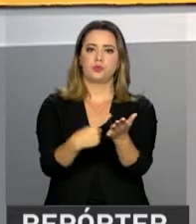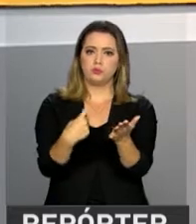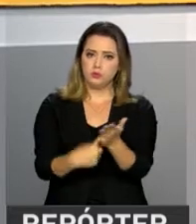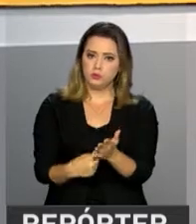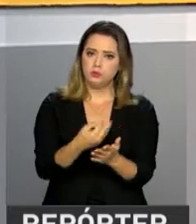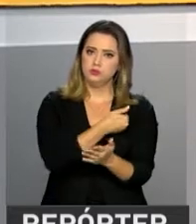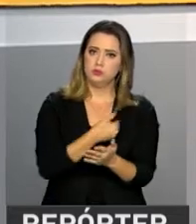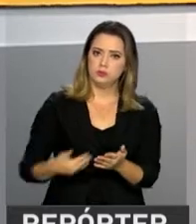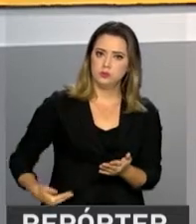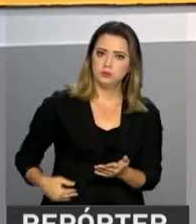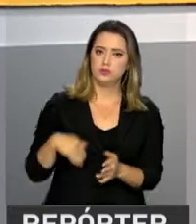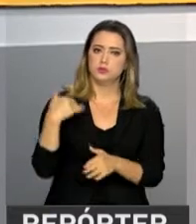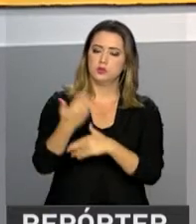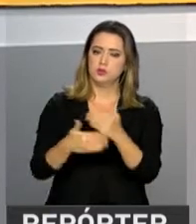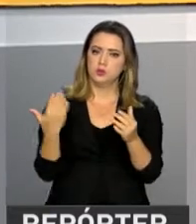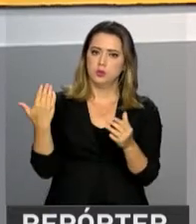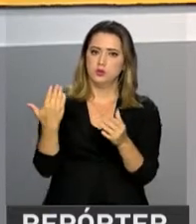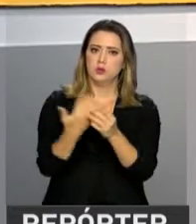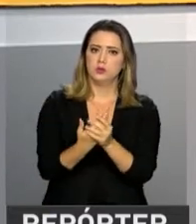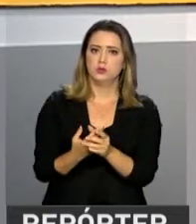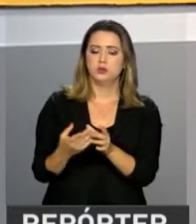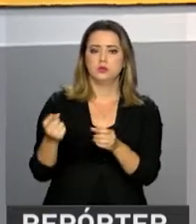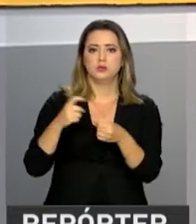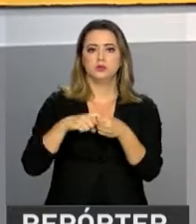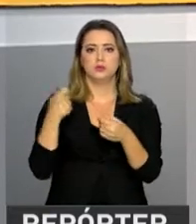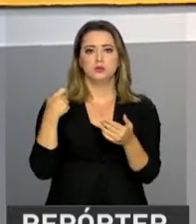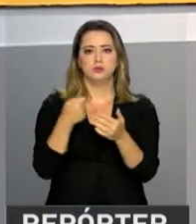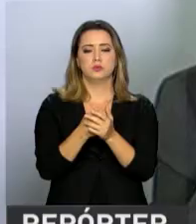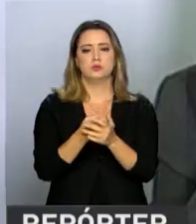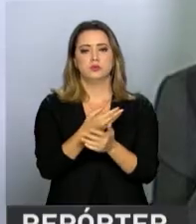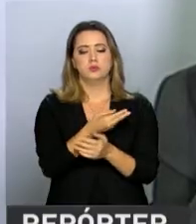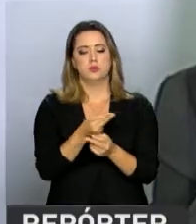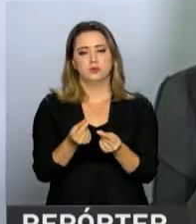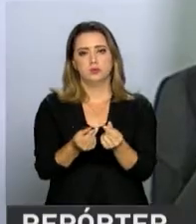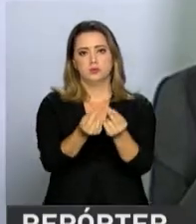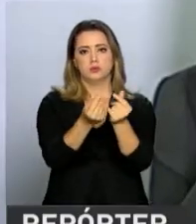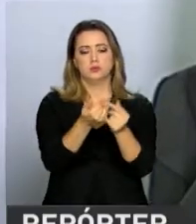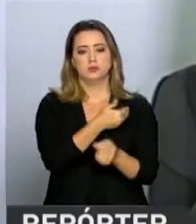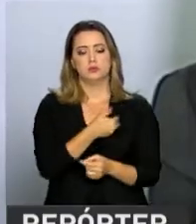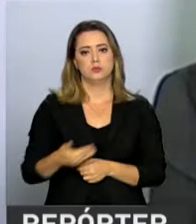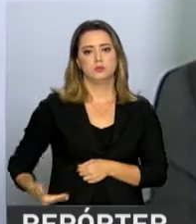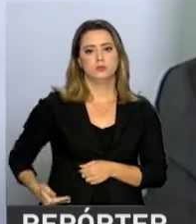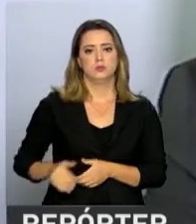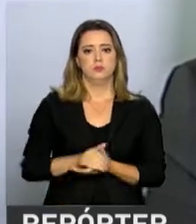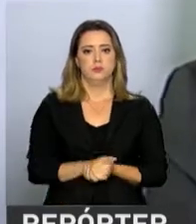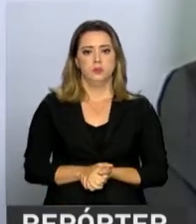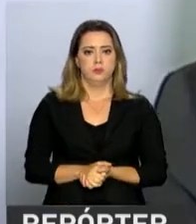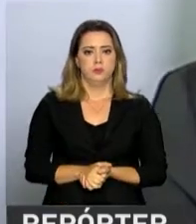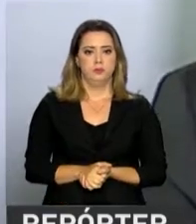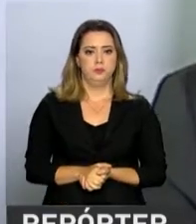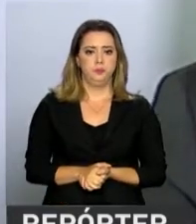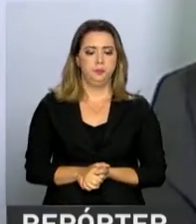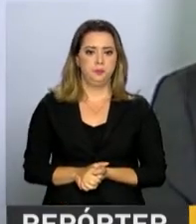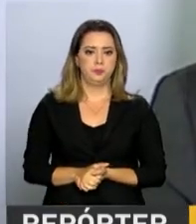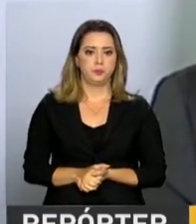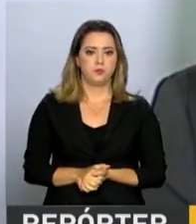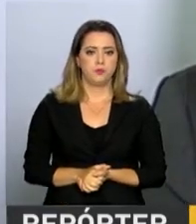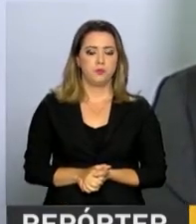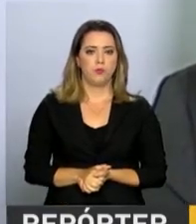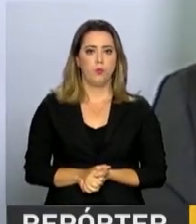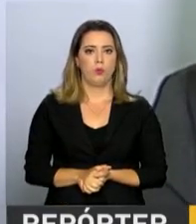governo com o processo de reestruturação das contas públicas é mais uma demonstração